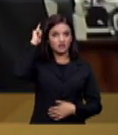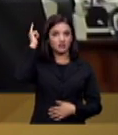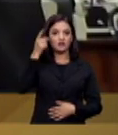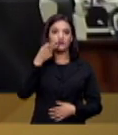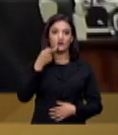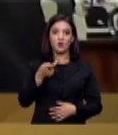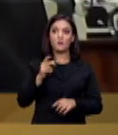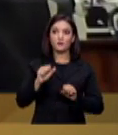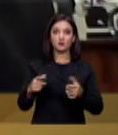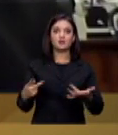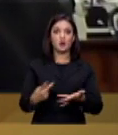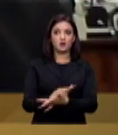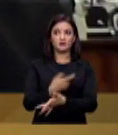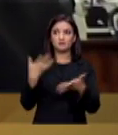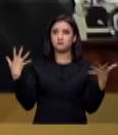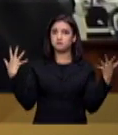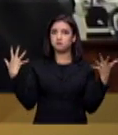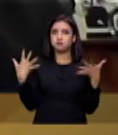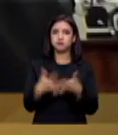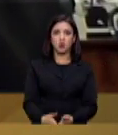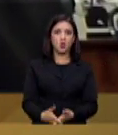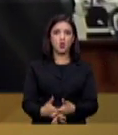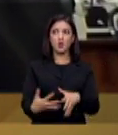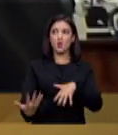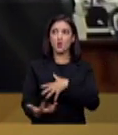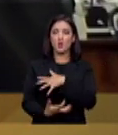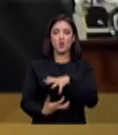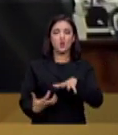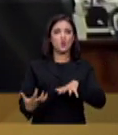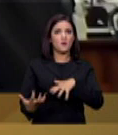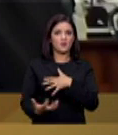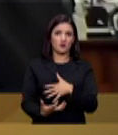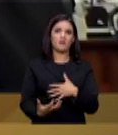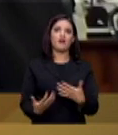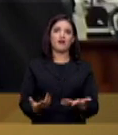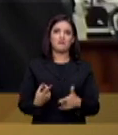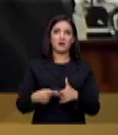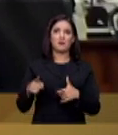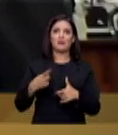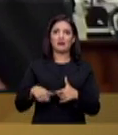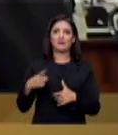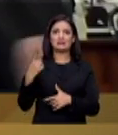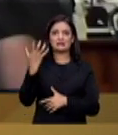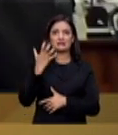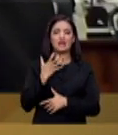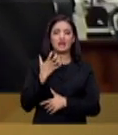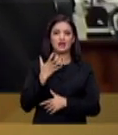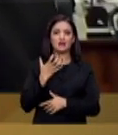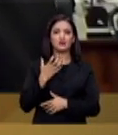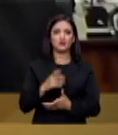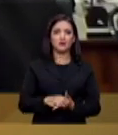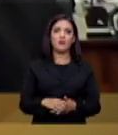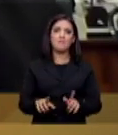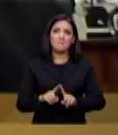pode provocar um colapso de um serviço que é fundamental. Né,